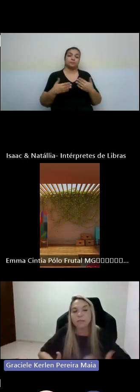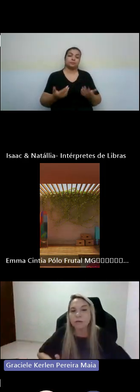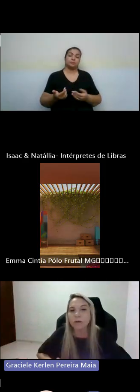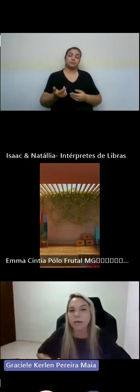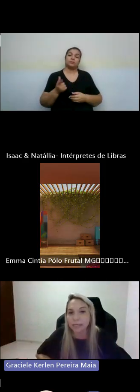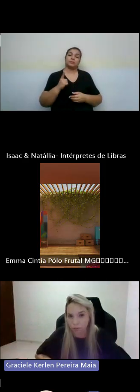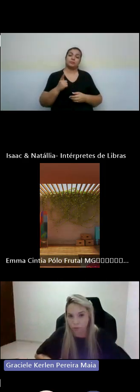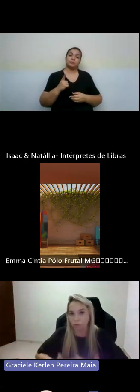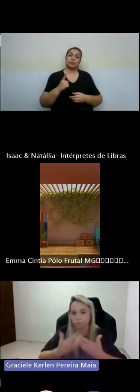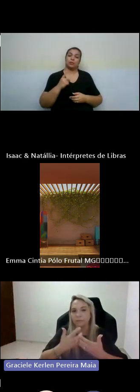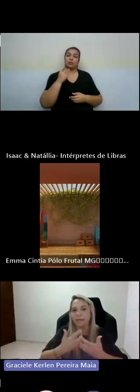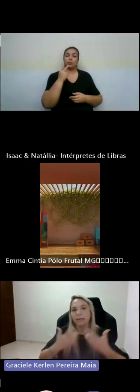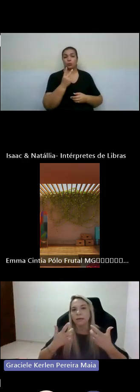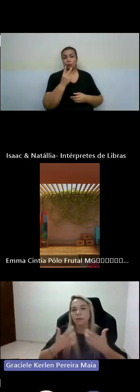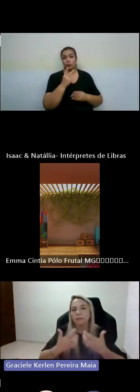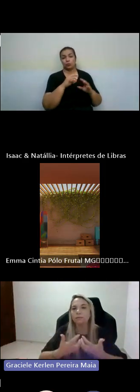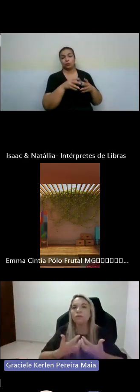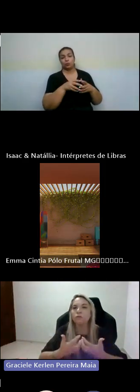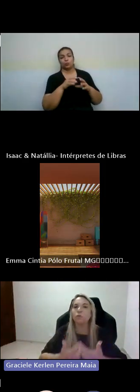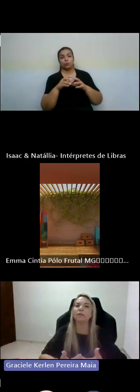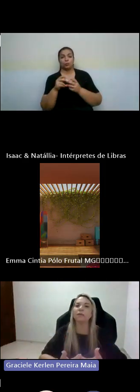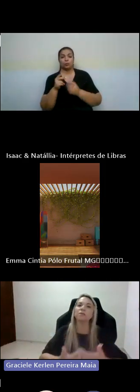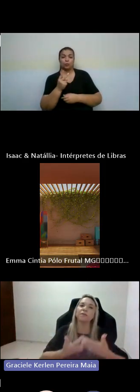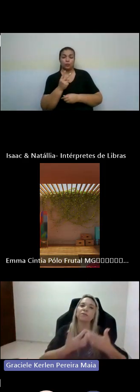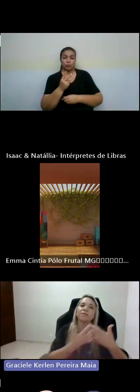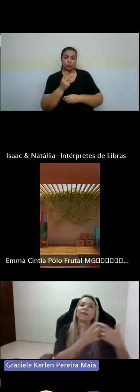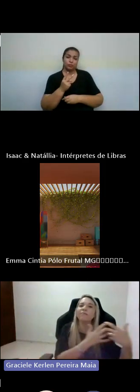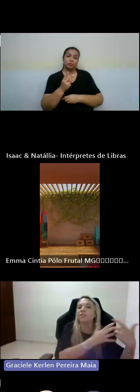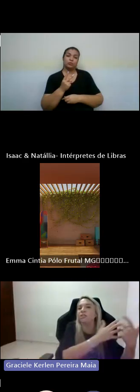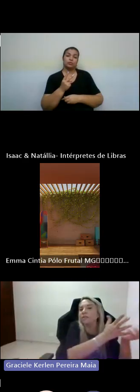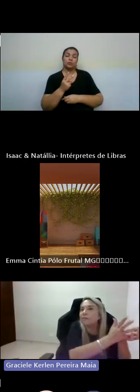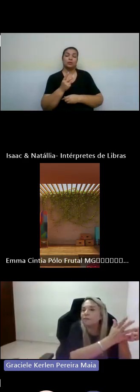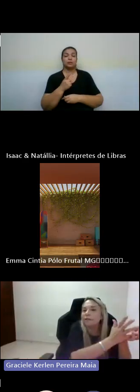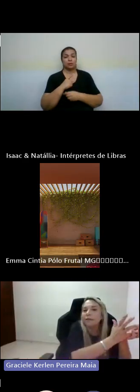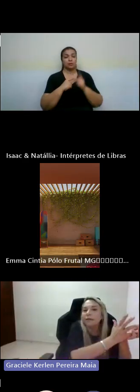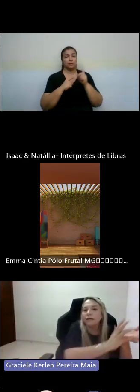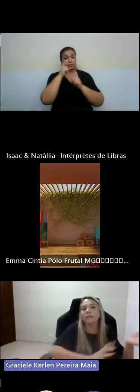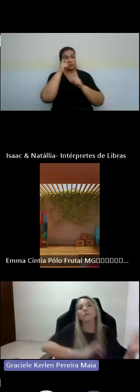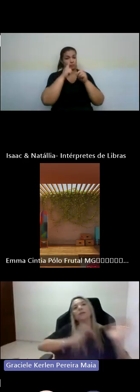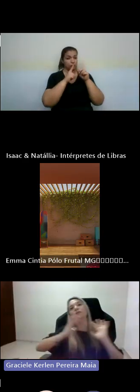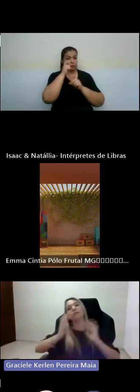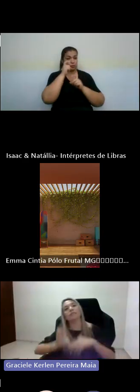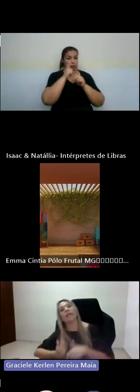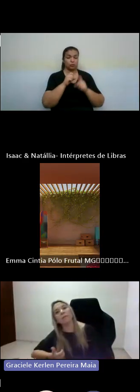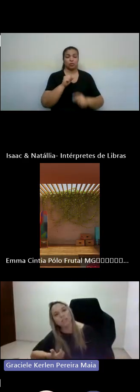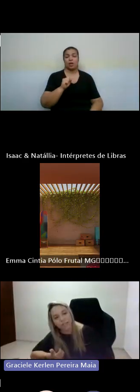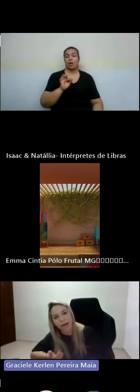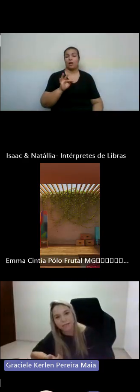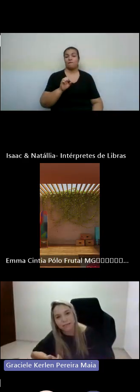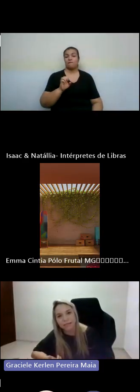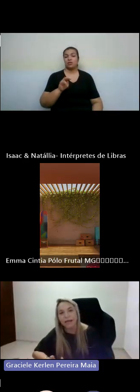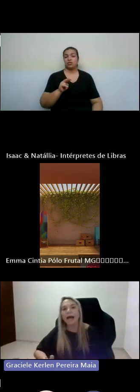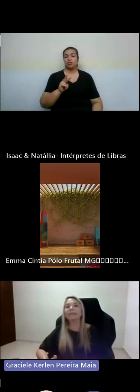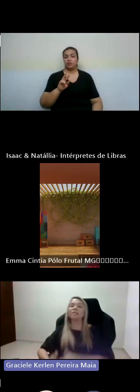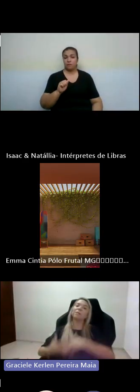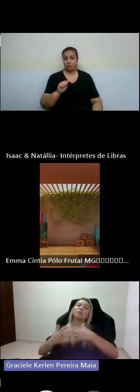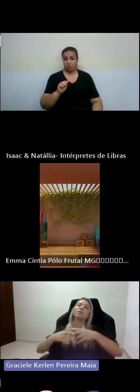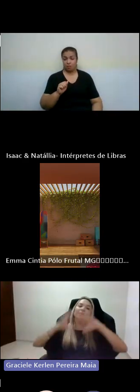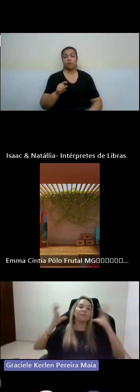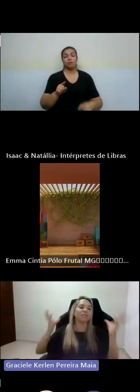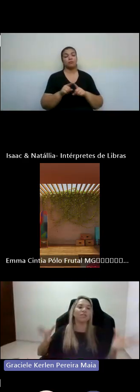temos dois grandes grupos, né? Nós temos o grupo das expressões afetivas e as expressões gramaticais.